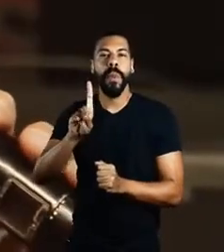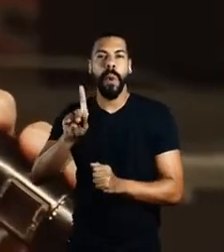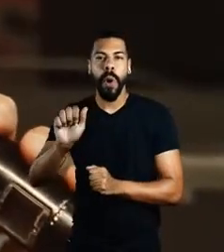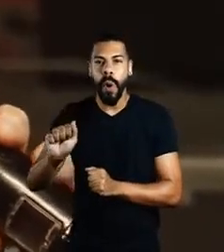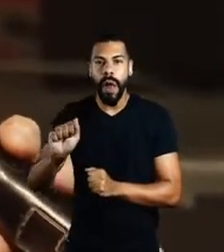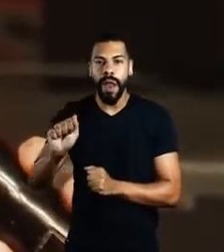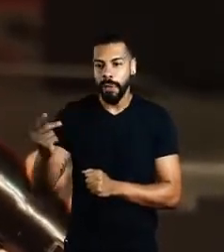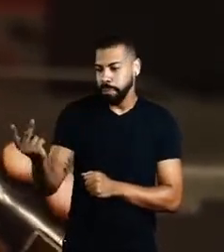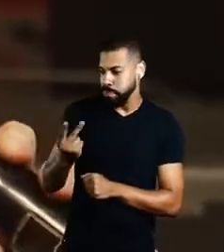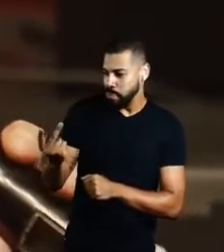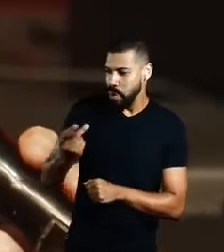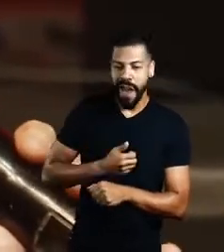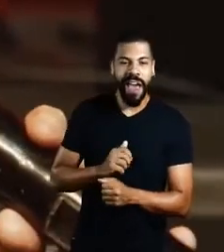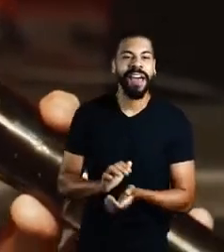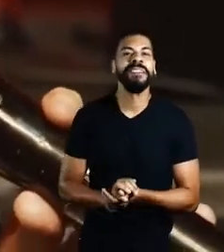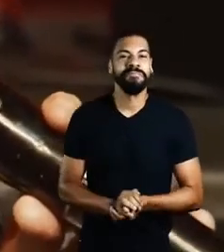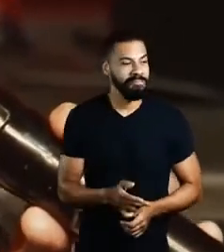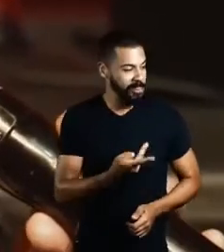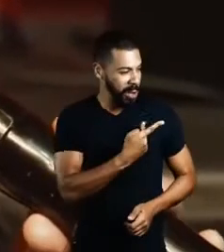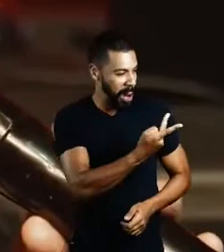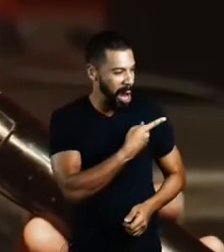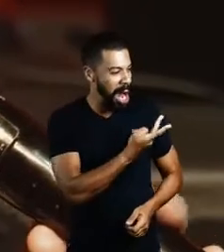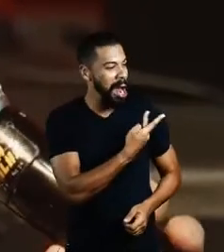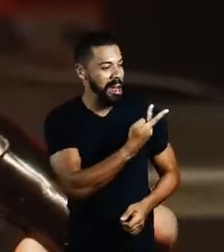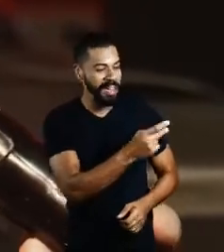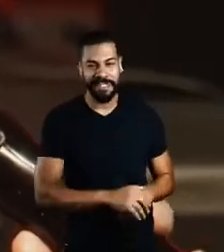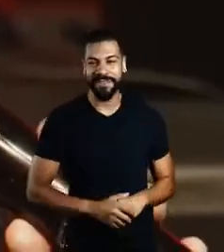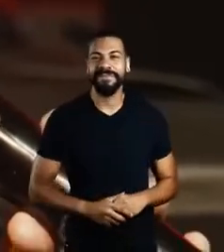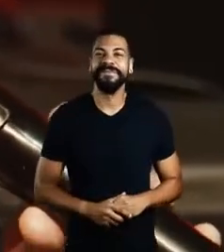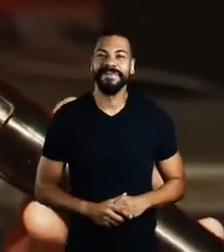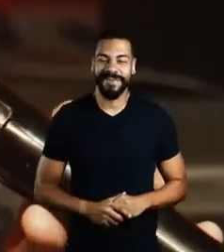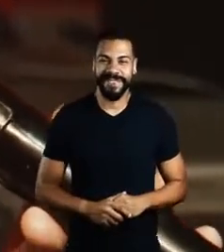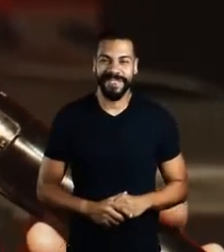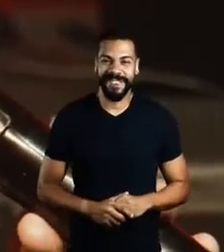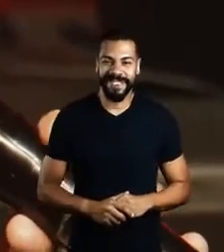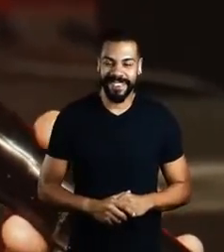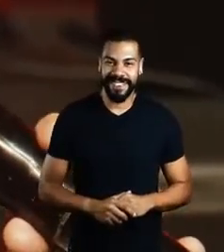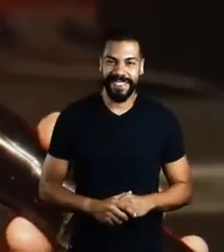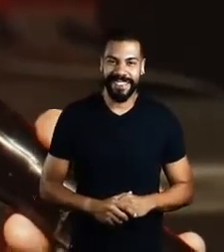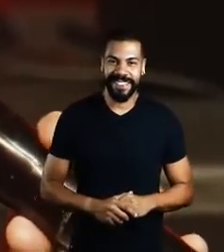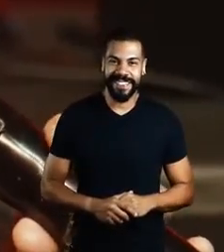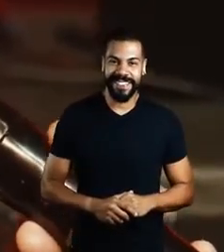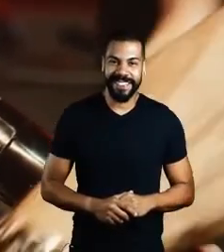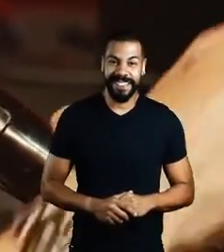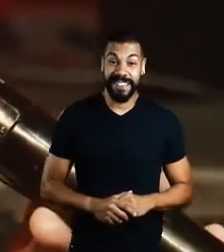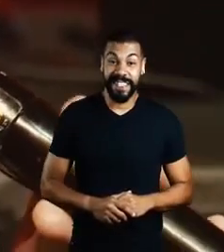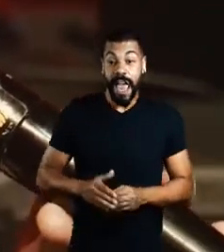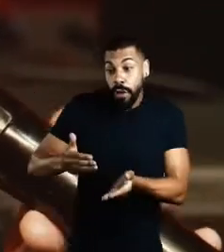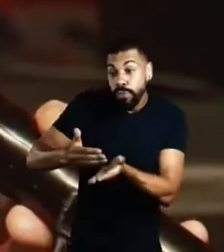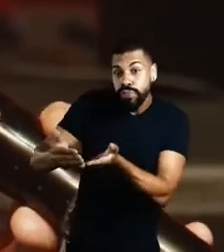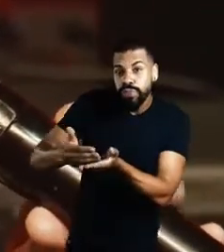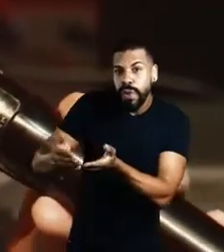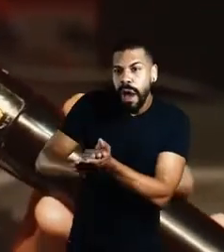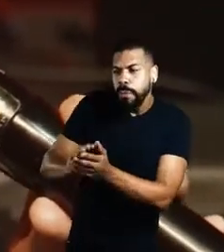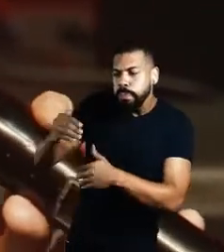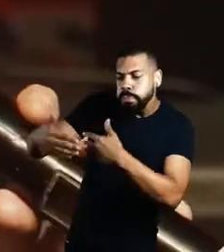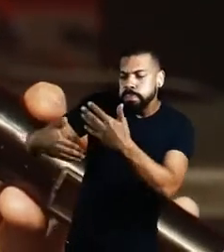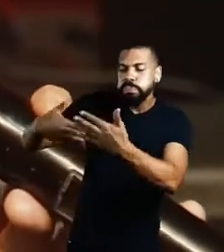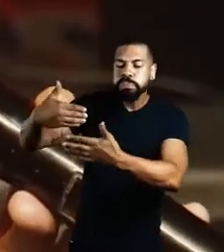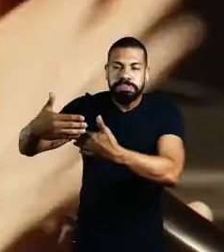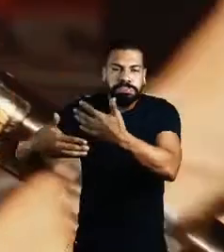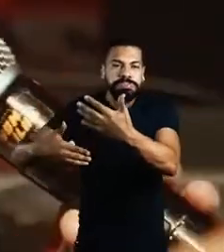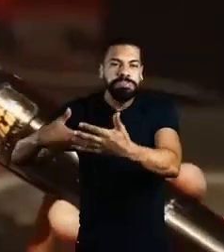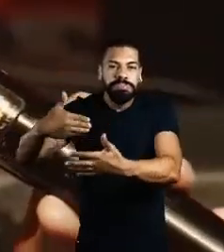o nome, a equipe Brother Brown, né? The Brother Brown. The Brother Brown, entendeu, meu? E eu caí e comecei a virar amigo do Cri, por causa desse negócio,